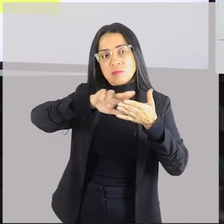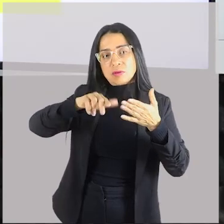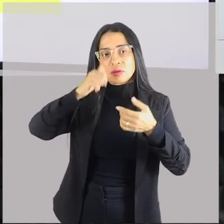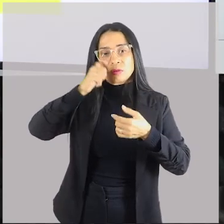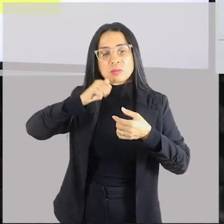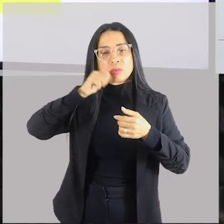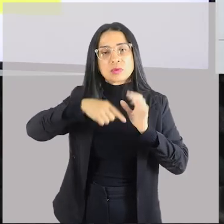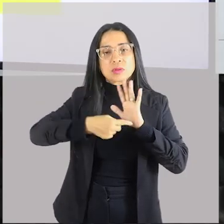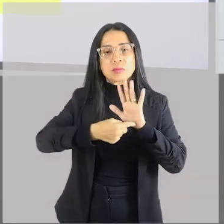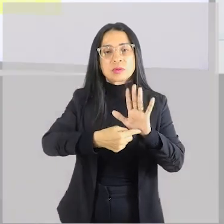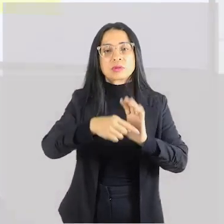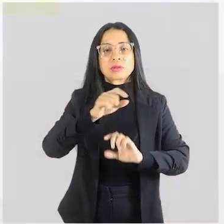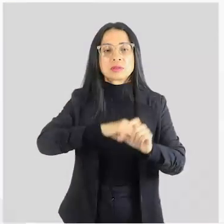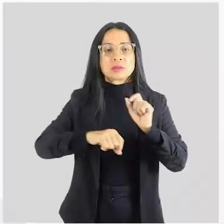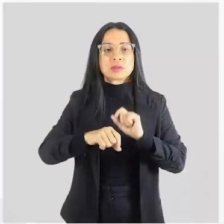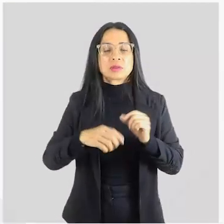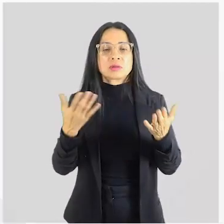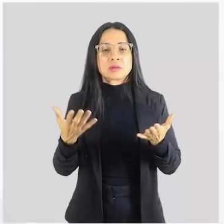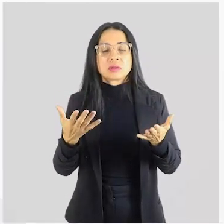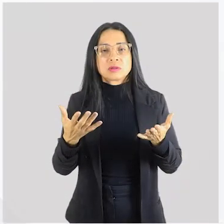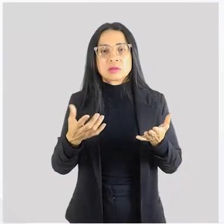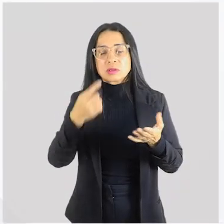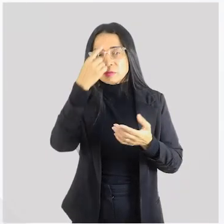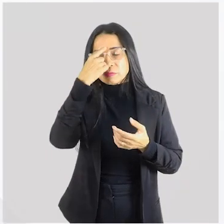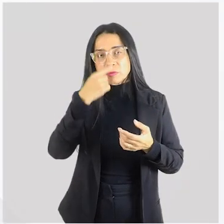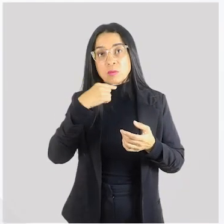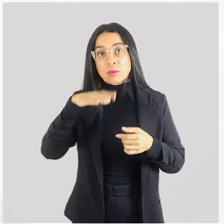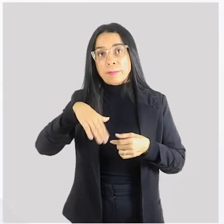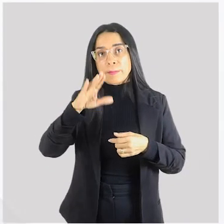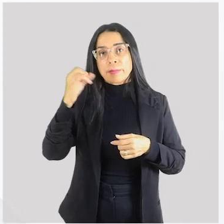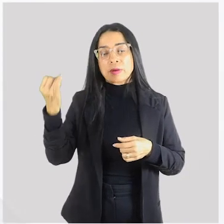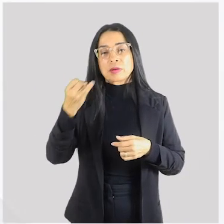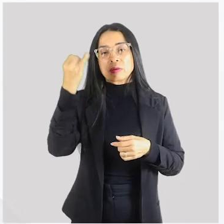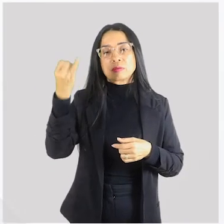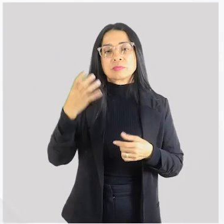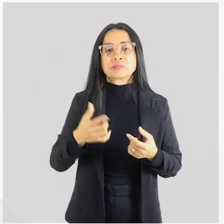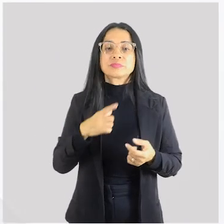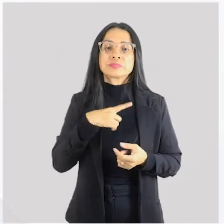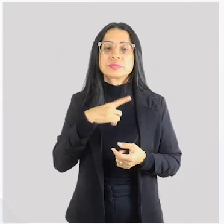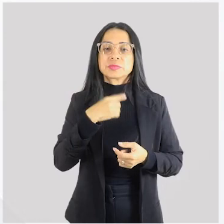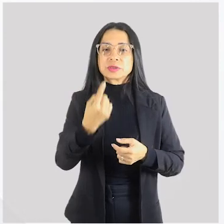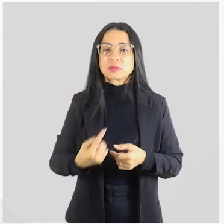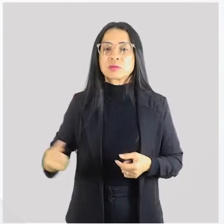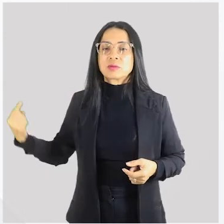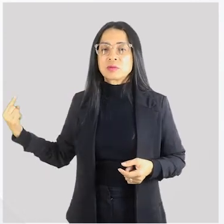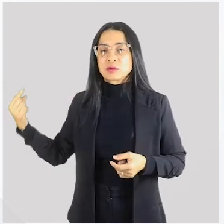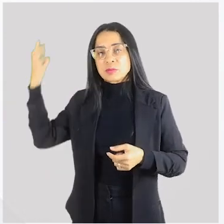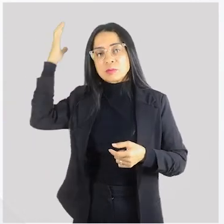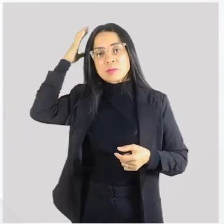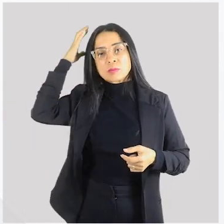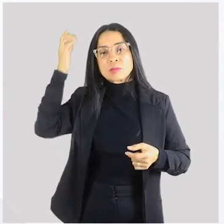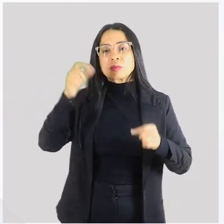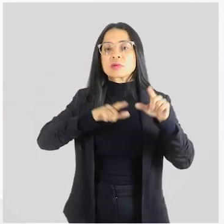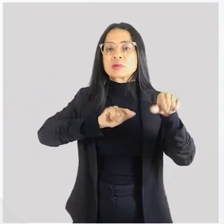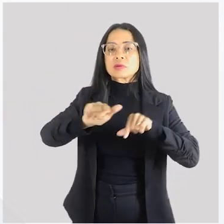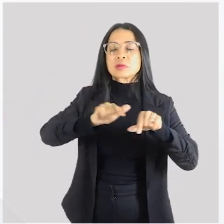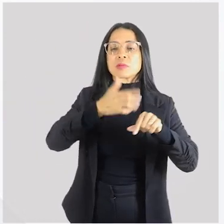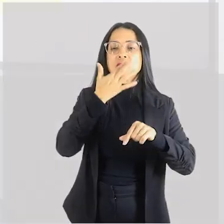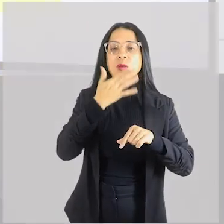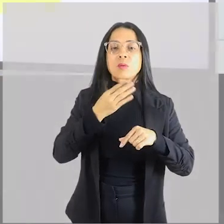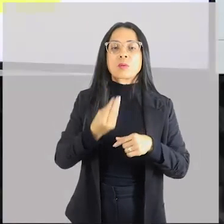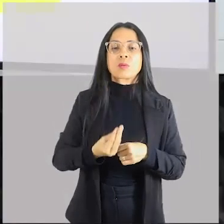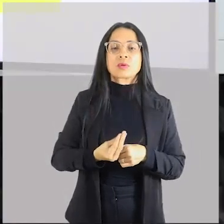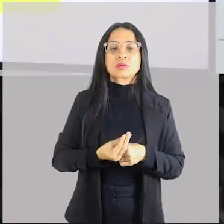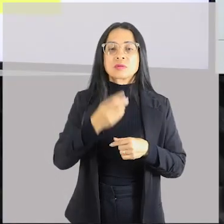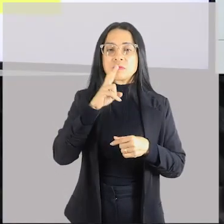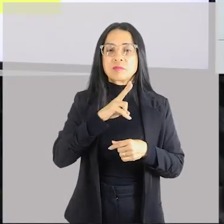maneira E aí ele é uma das figuras mais importantes depois a gente tem Anita malfa que trabalha Cores Vivas mais um tema